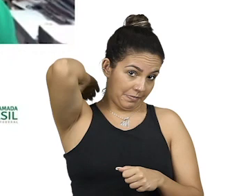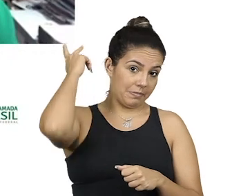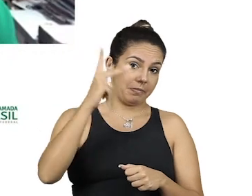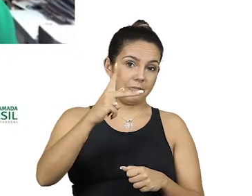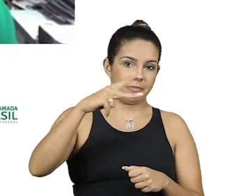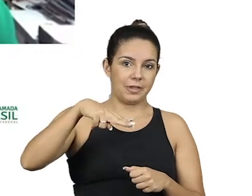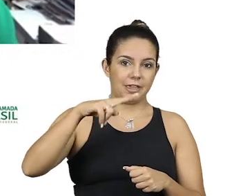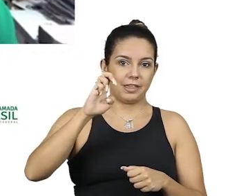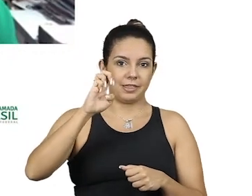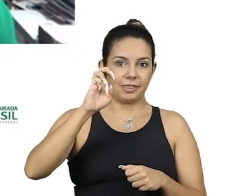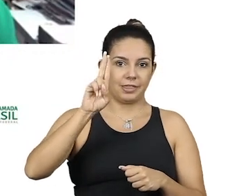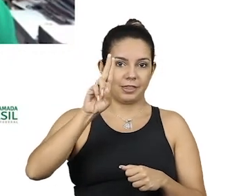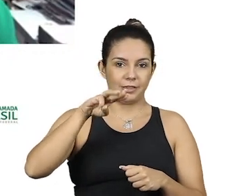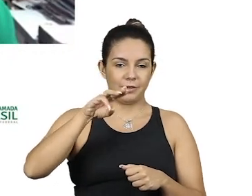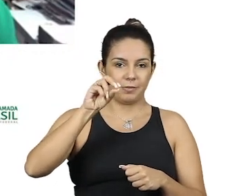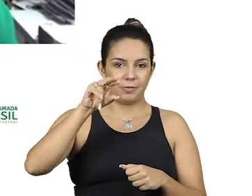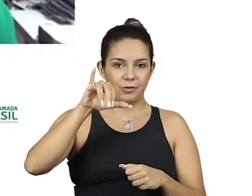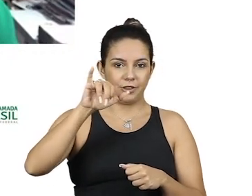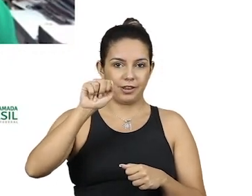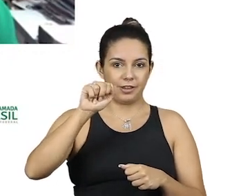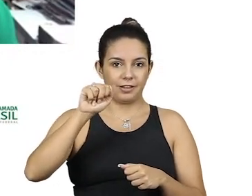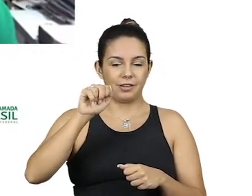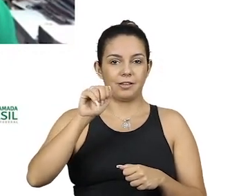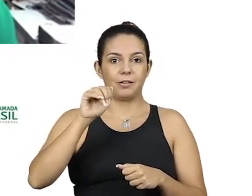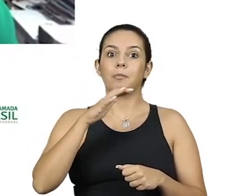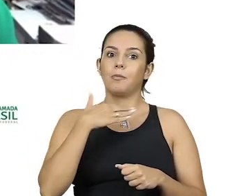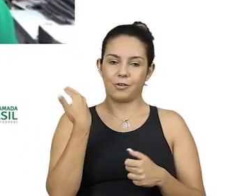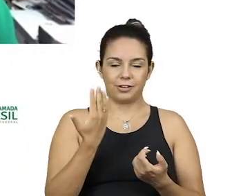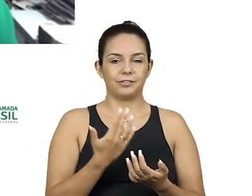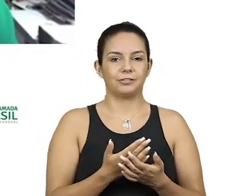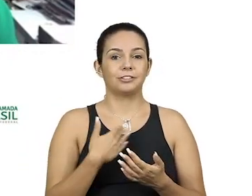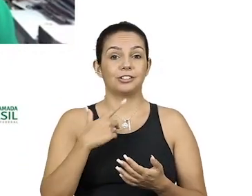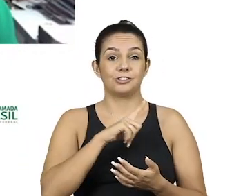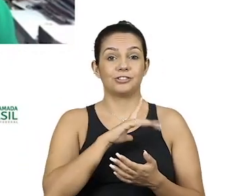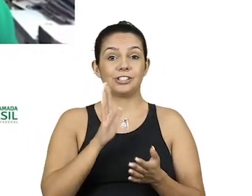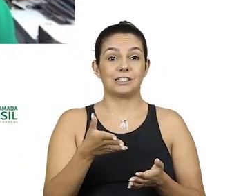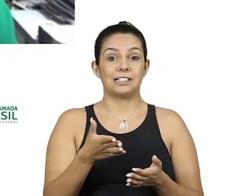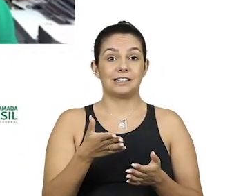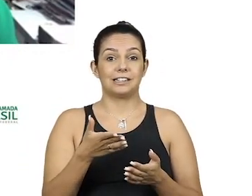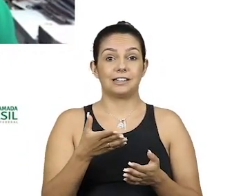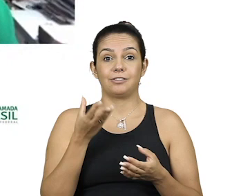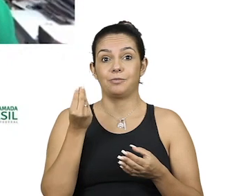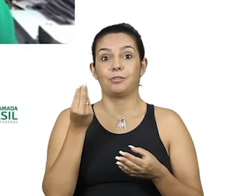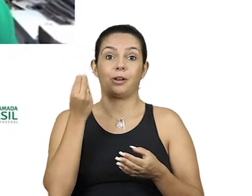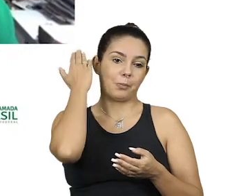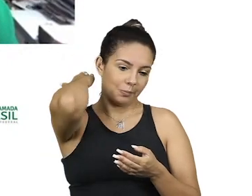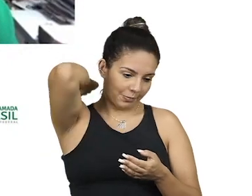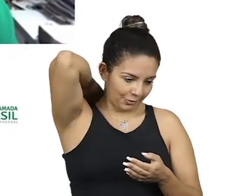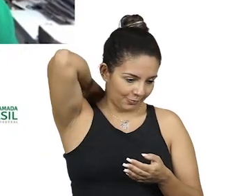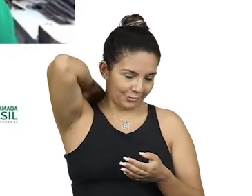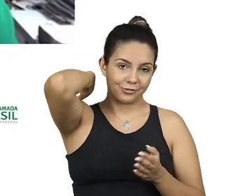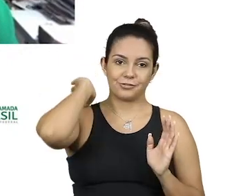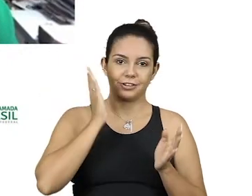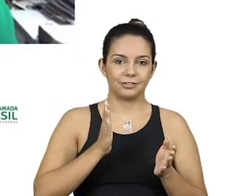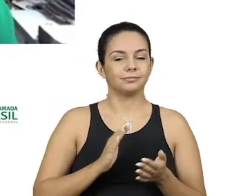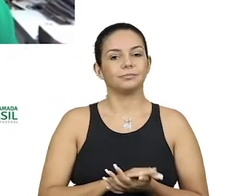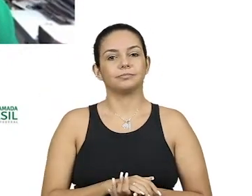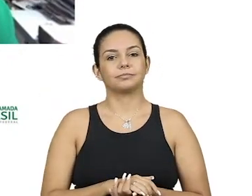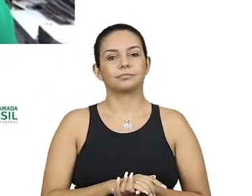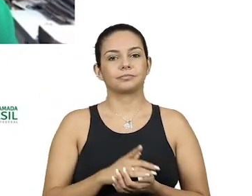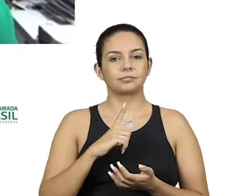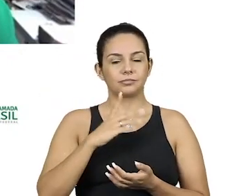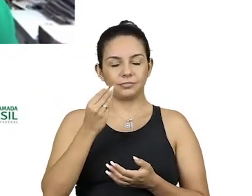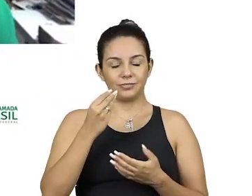as botas, porque pneumonias matam. Eu já tive infinitas pneumonias, tenho um